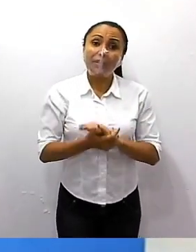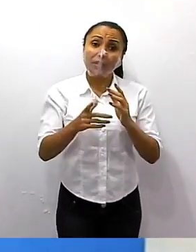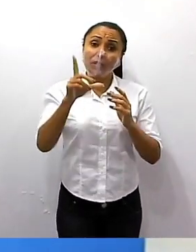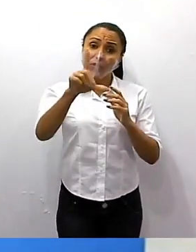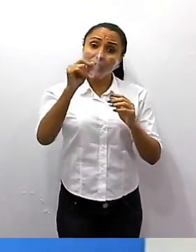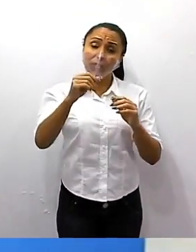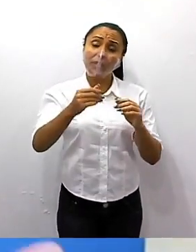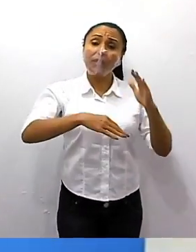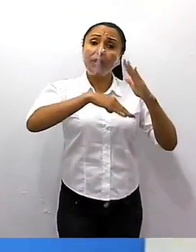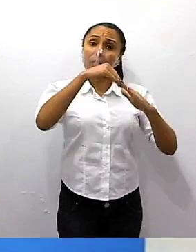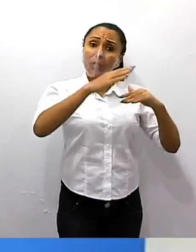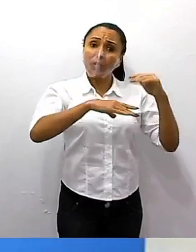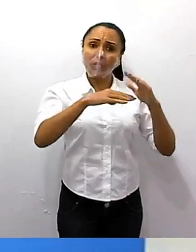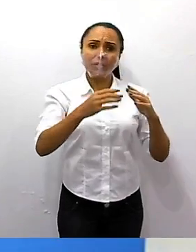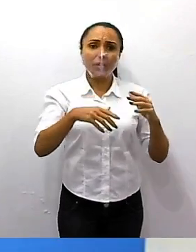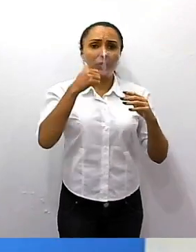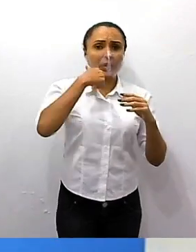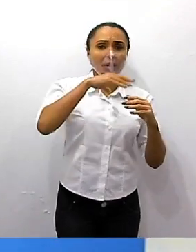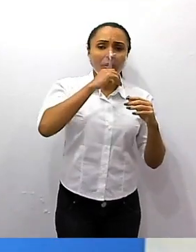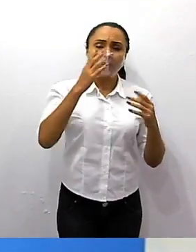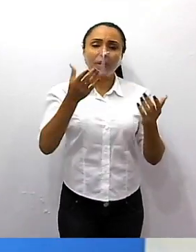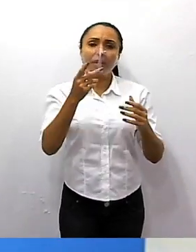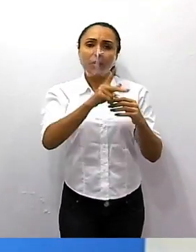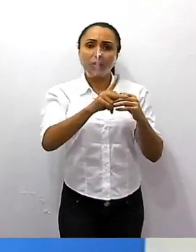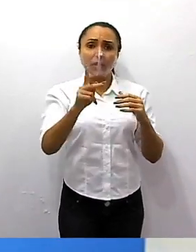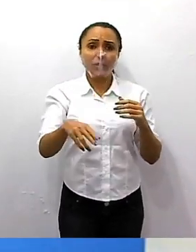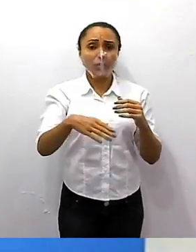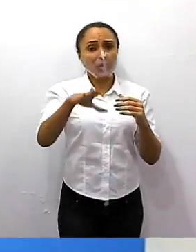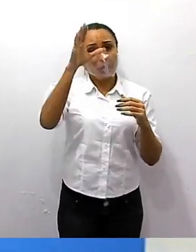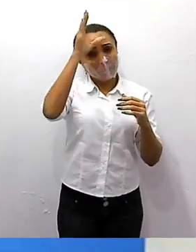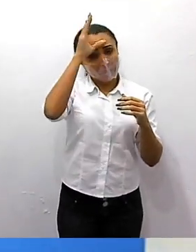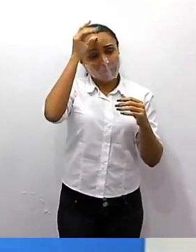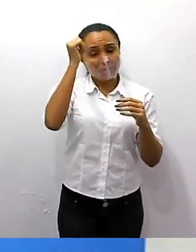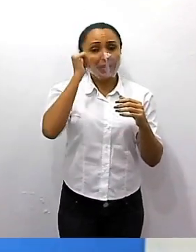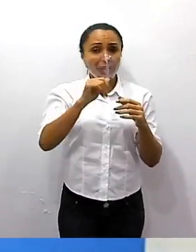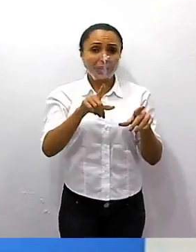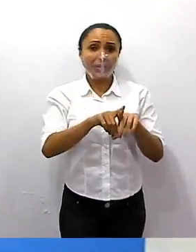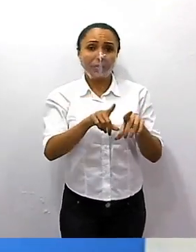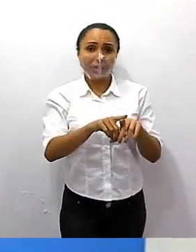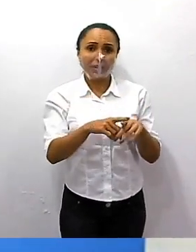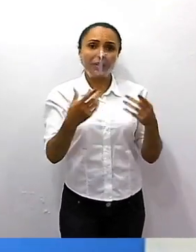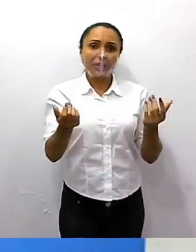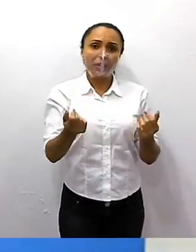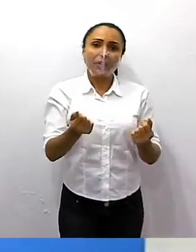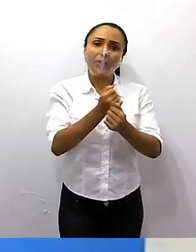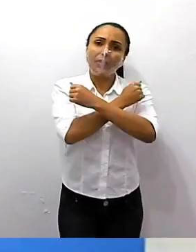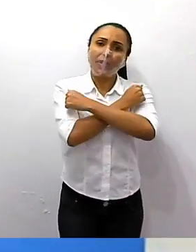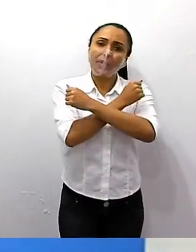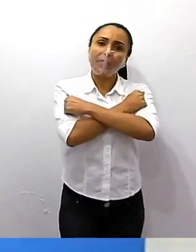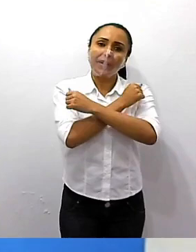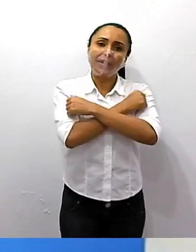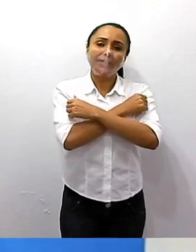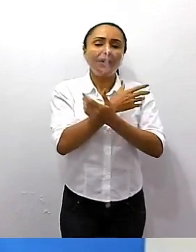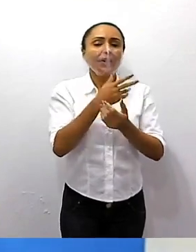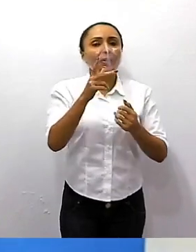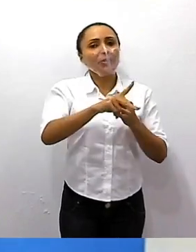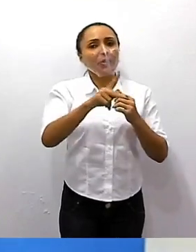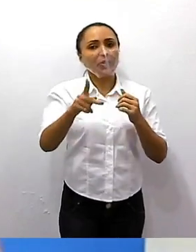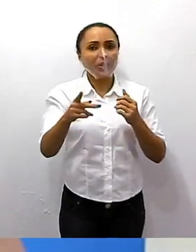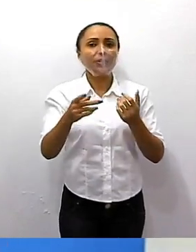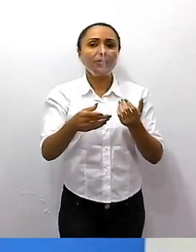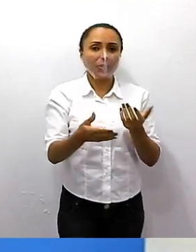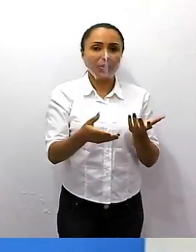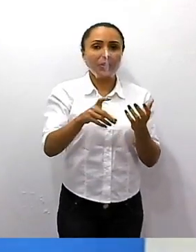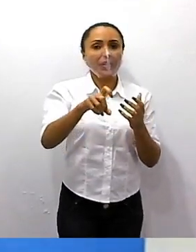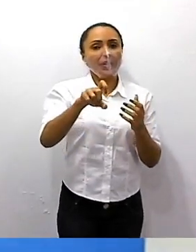essa profissão. Minha mãe é professora, minha tia é professora, então fico muito feliz por isso. Um abraço aos meus ex-professores também, tá bom? Simbora?